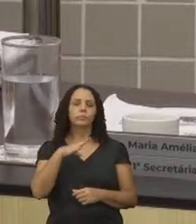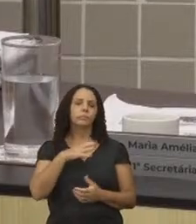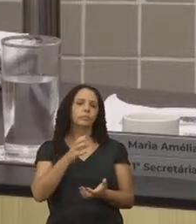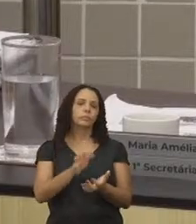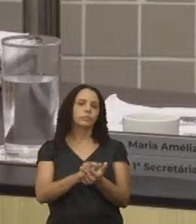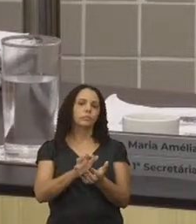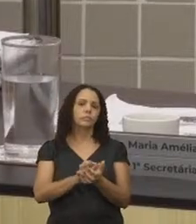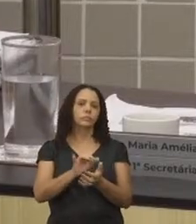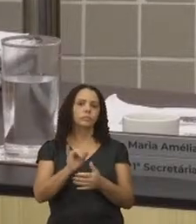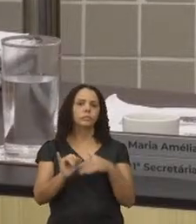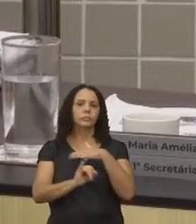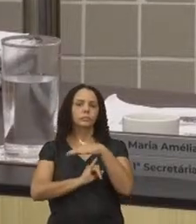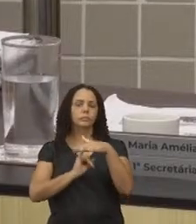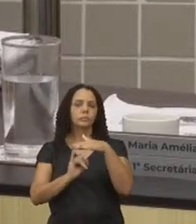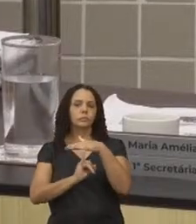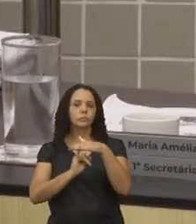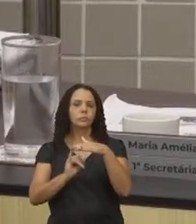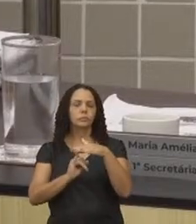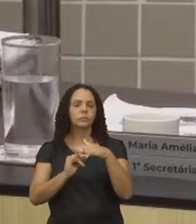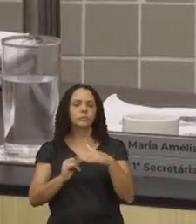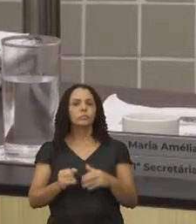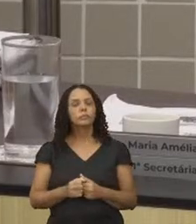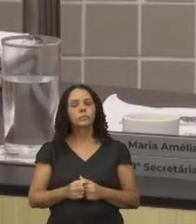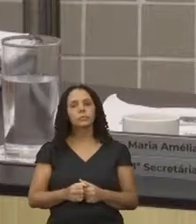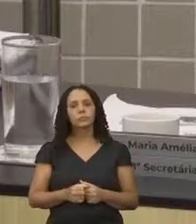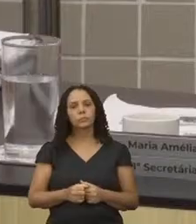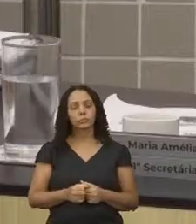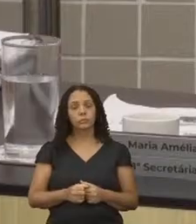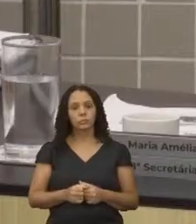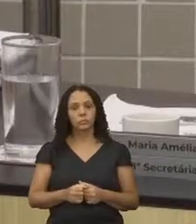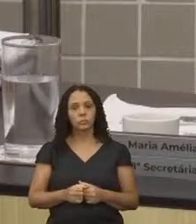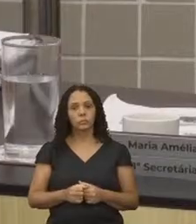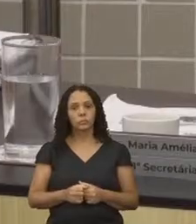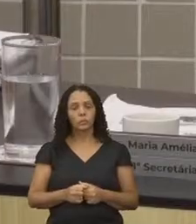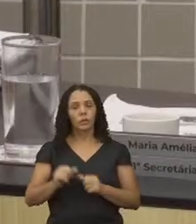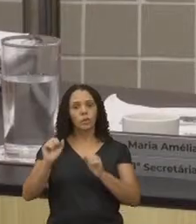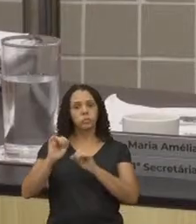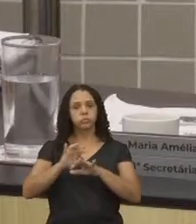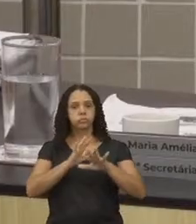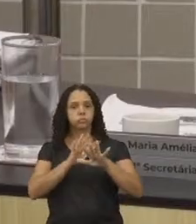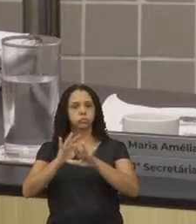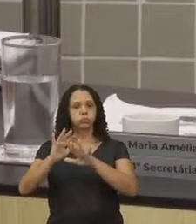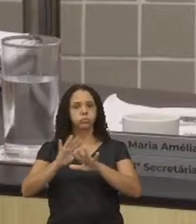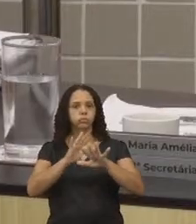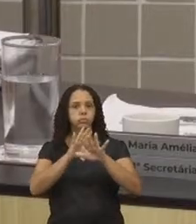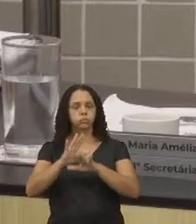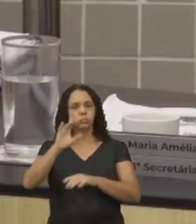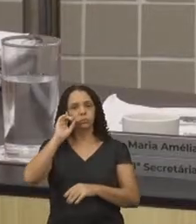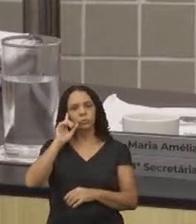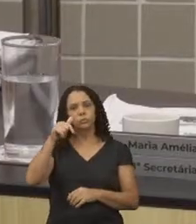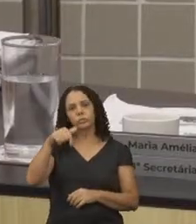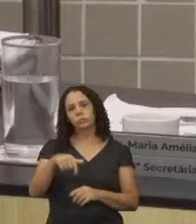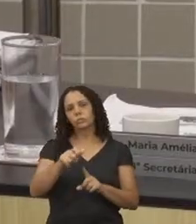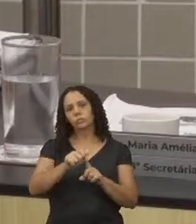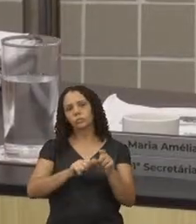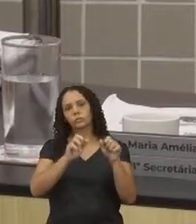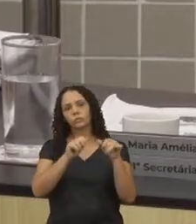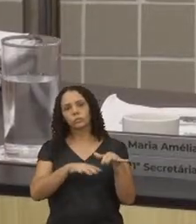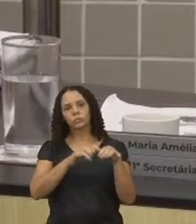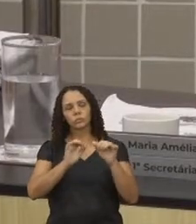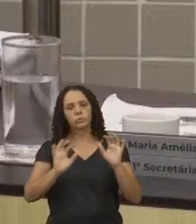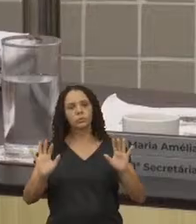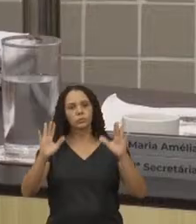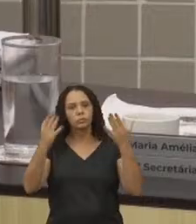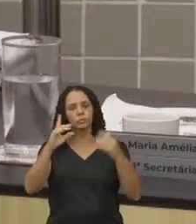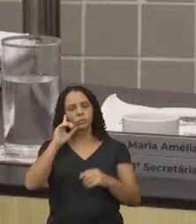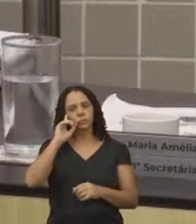às instituições civis e militares pelo sucesso do desfile cívico de 7 de setembro em celebração